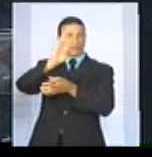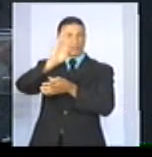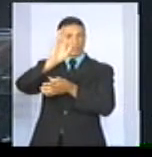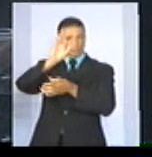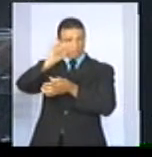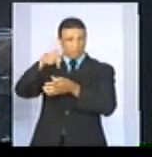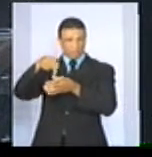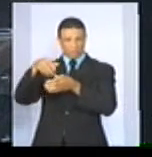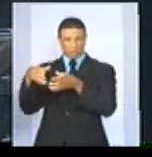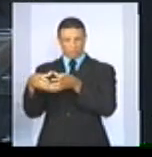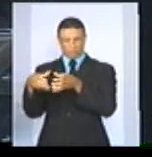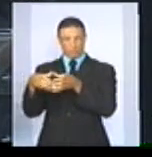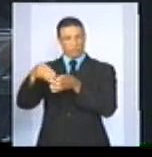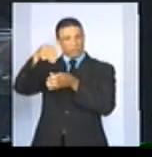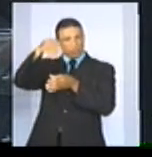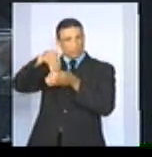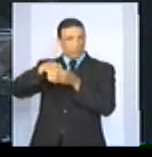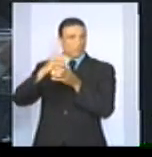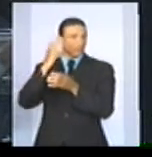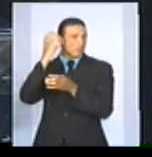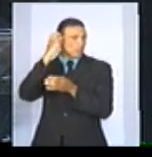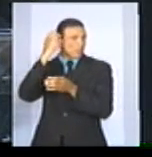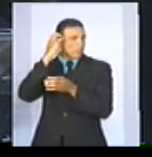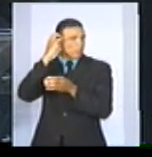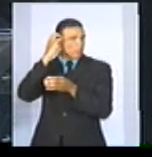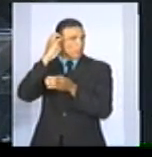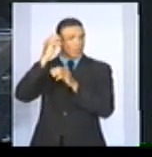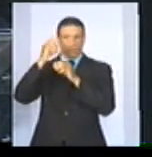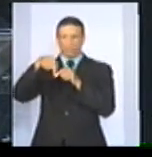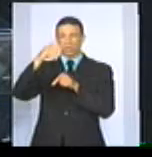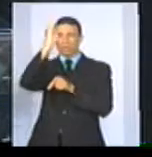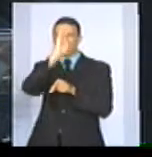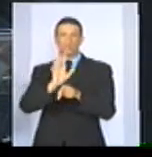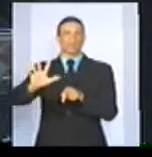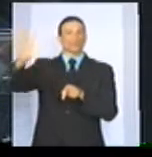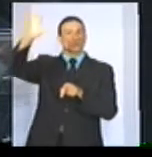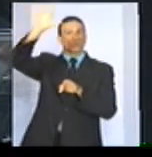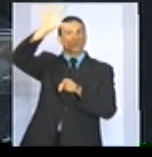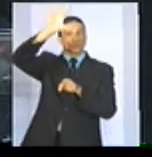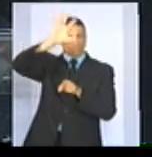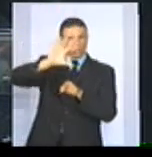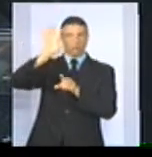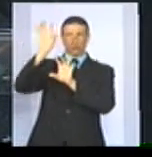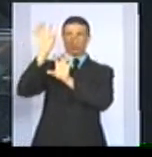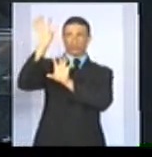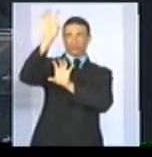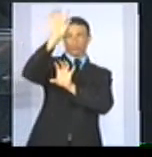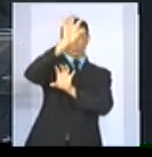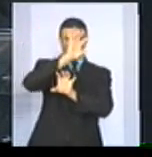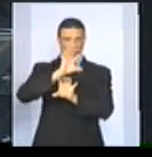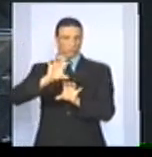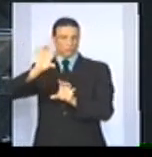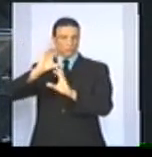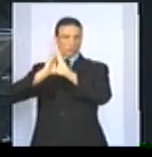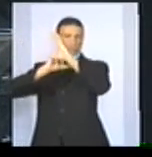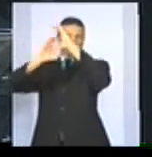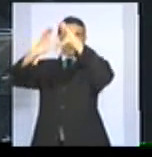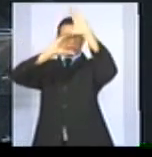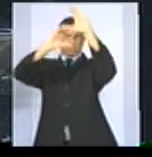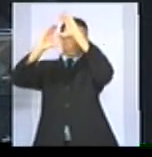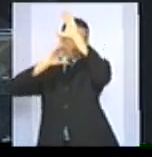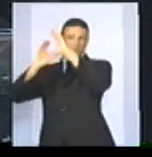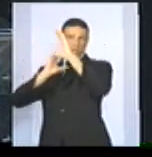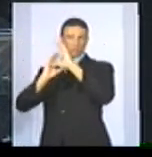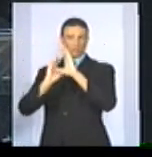congrega dezenas de radiodifusores que atuam espalhados pelo Brasil e com a sua programação, tanto transmitida por